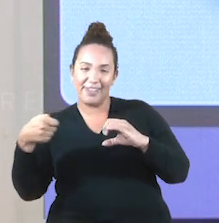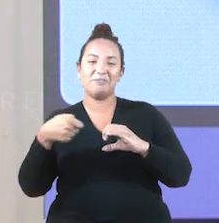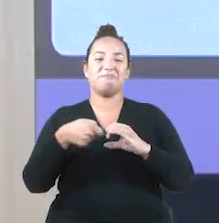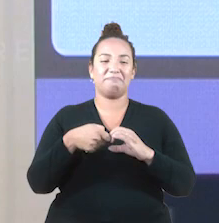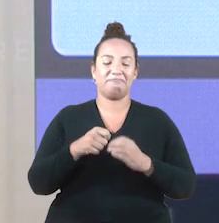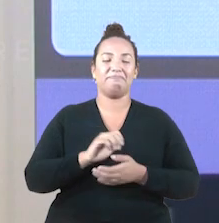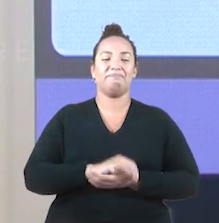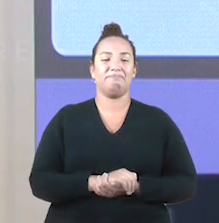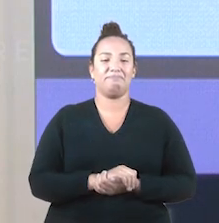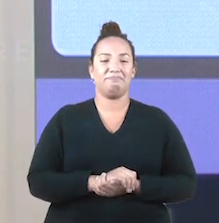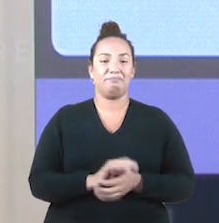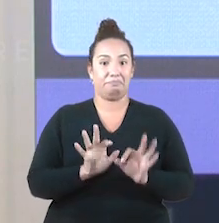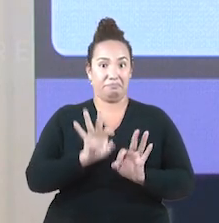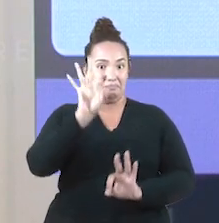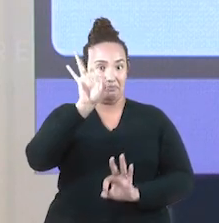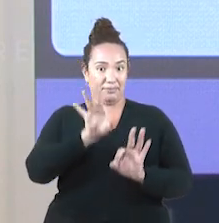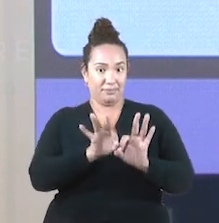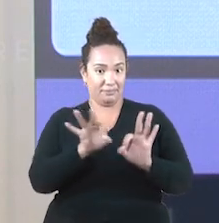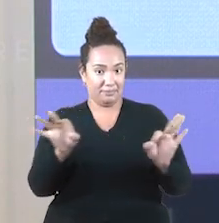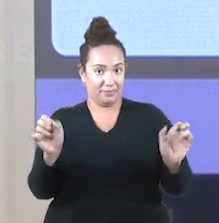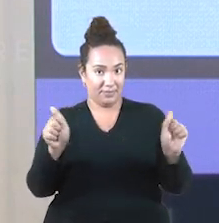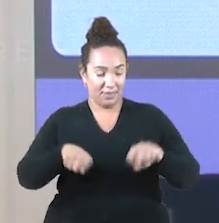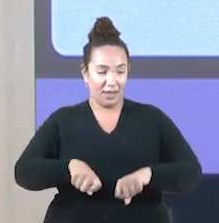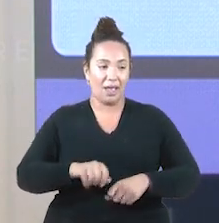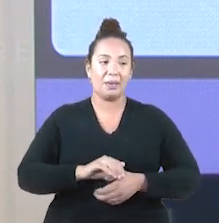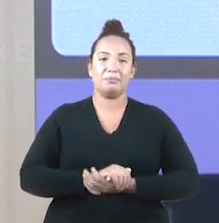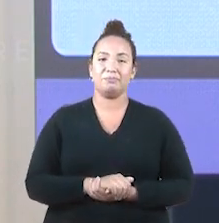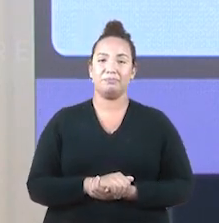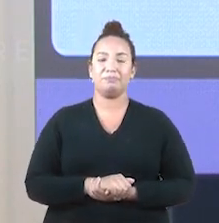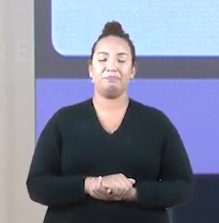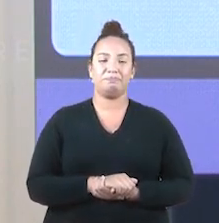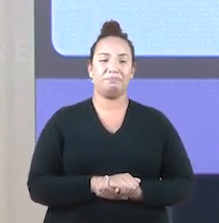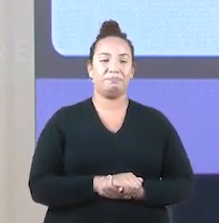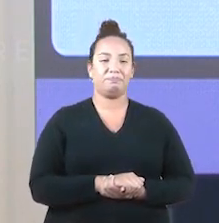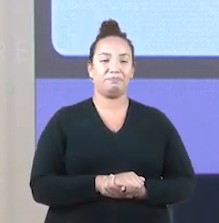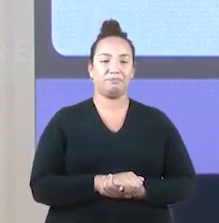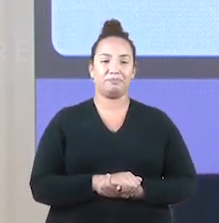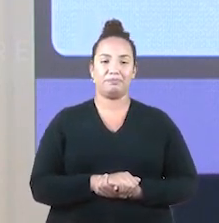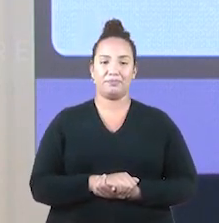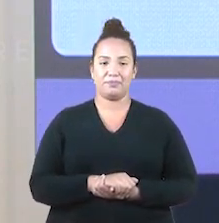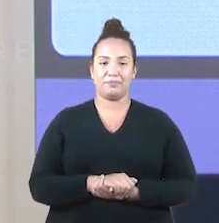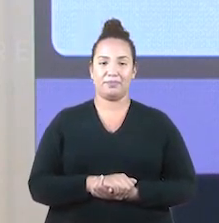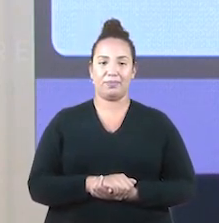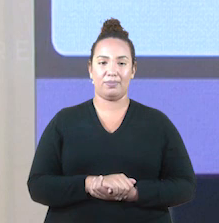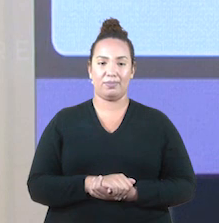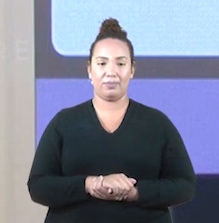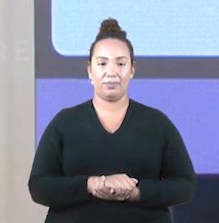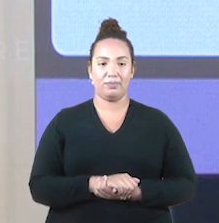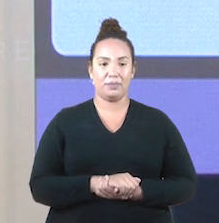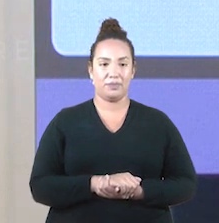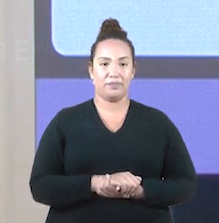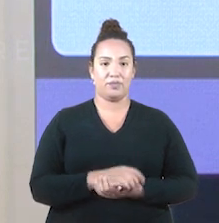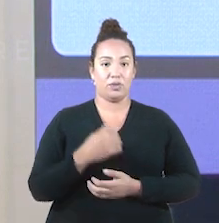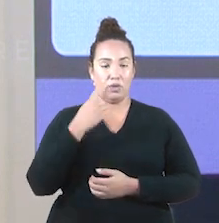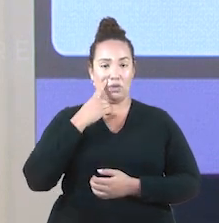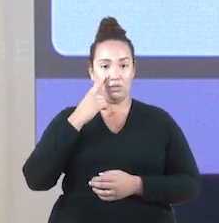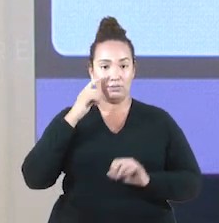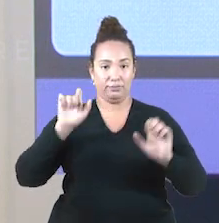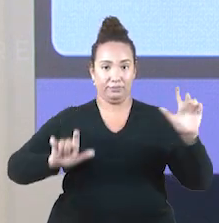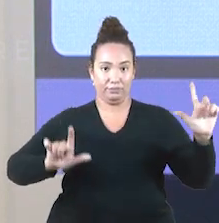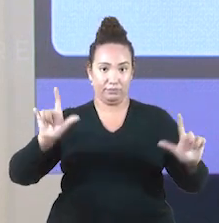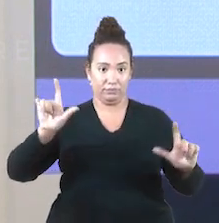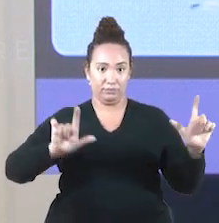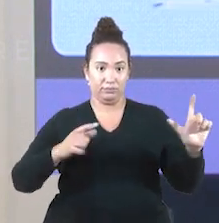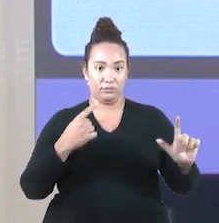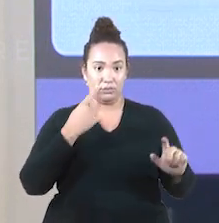facilidade. Vamos medi-la? Pegar a trena. Para medir o comprimento dessa tela,